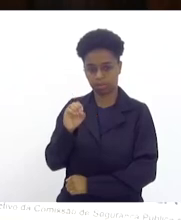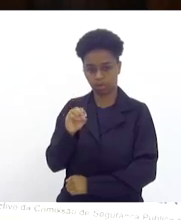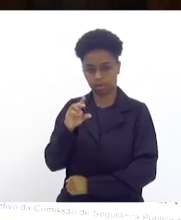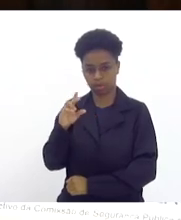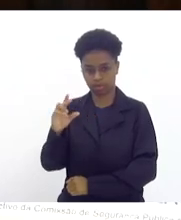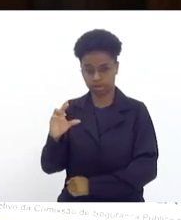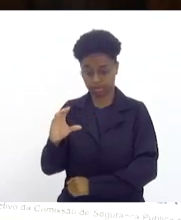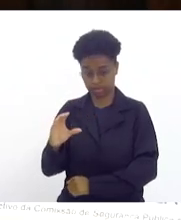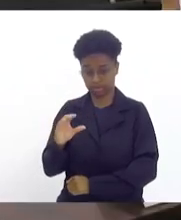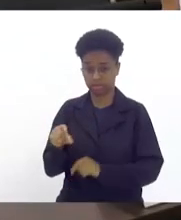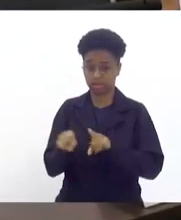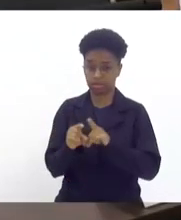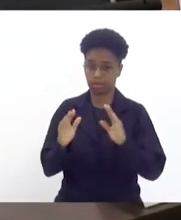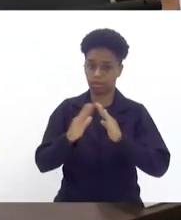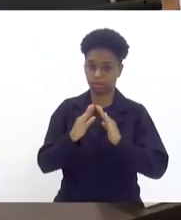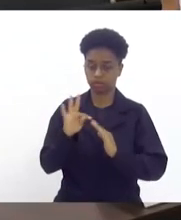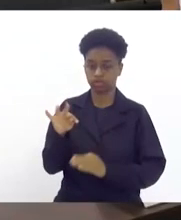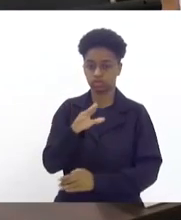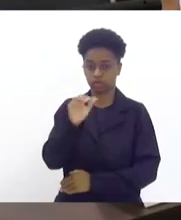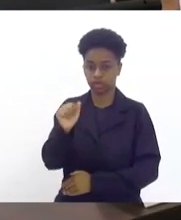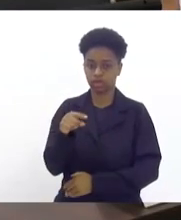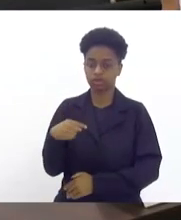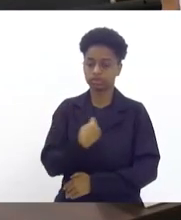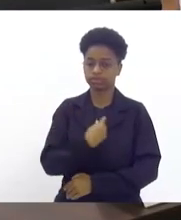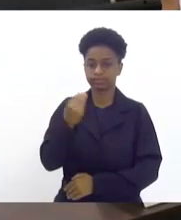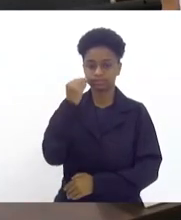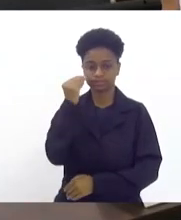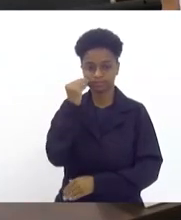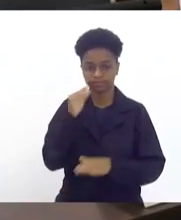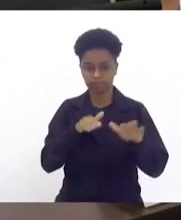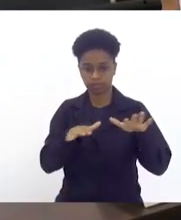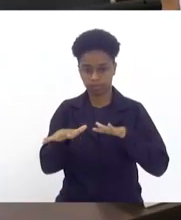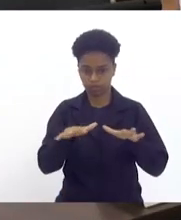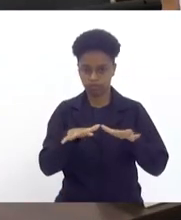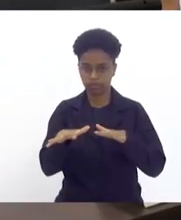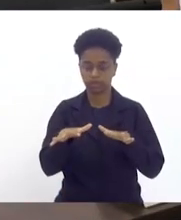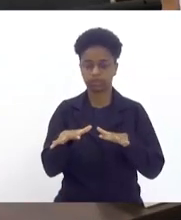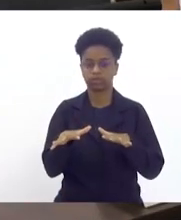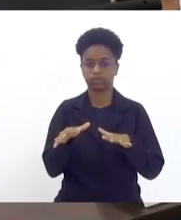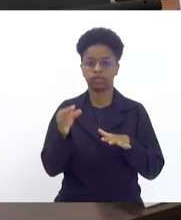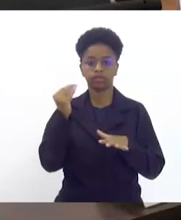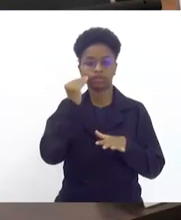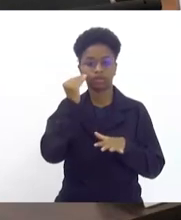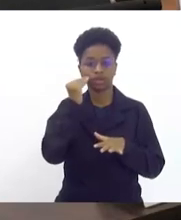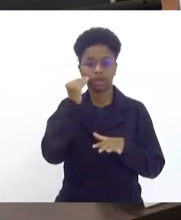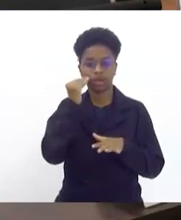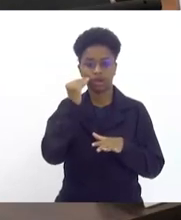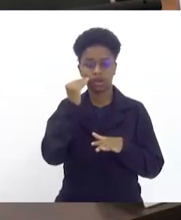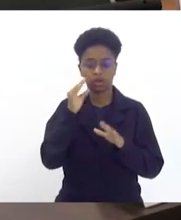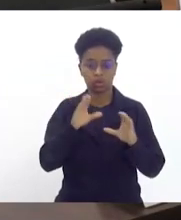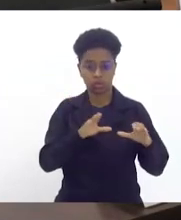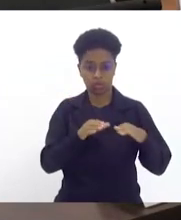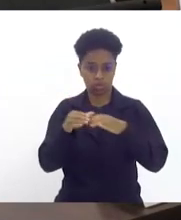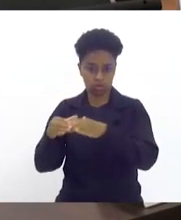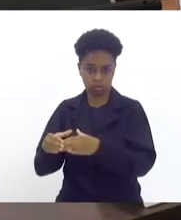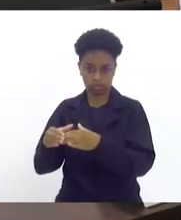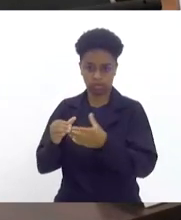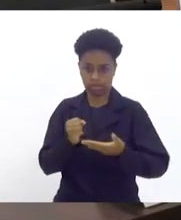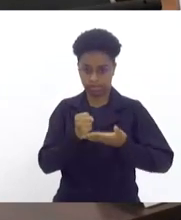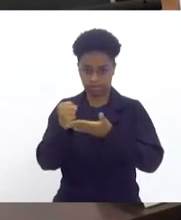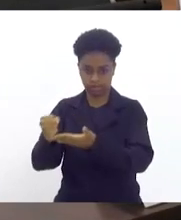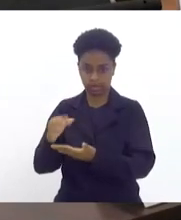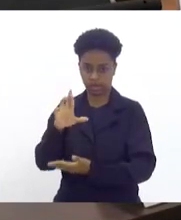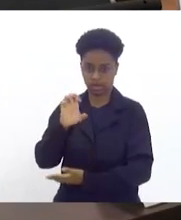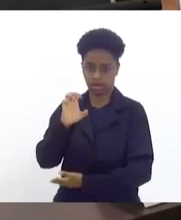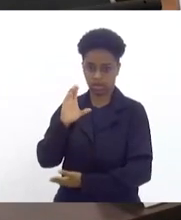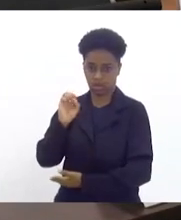na Tijuca a gente tentou fazer um movimento de levar uma companhia destacada do Recon e muito me alegra